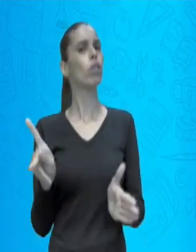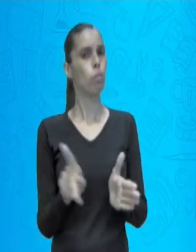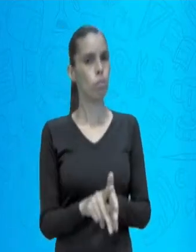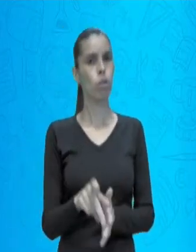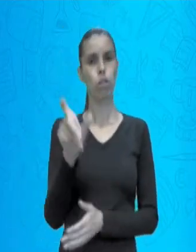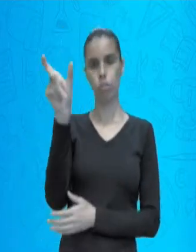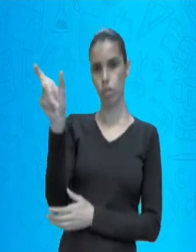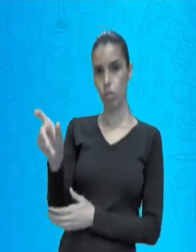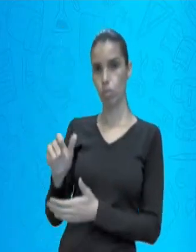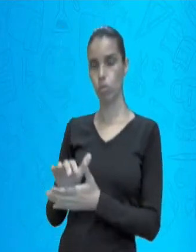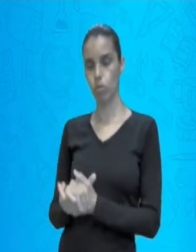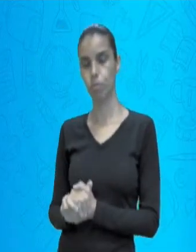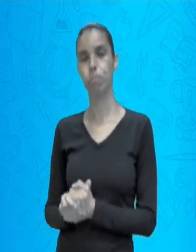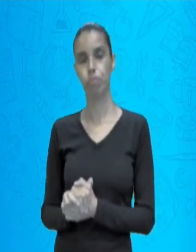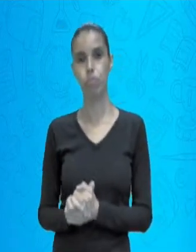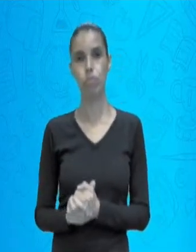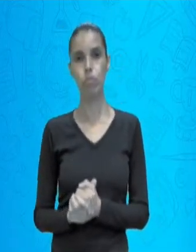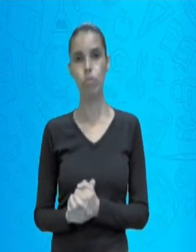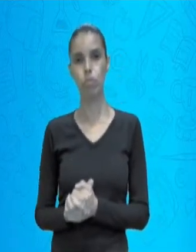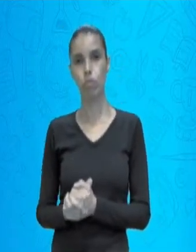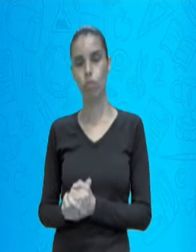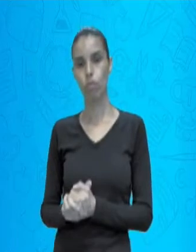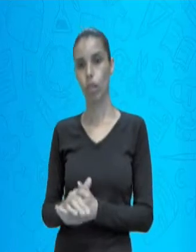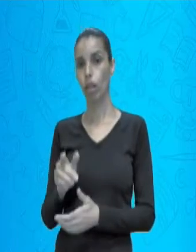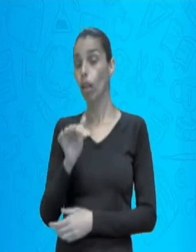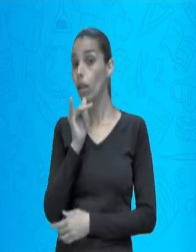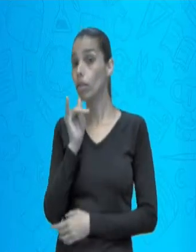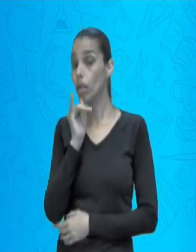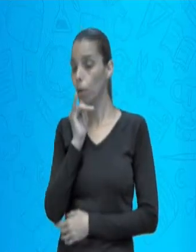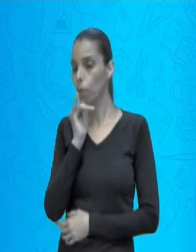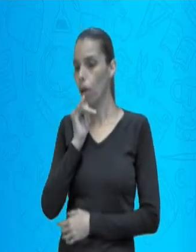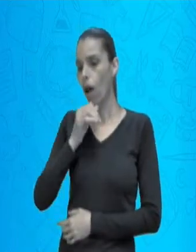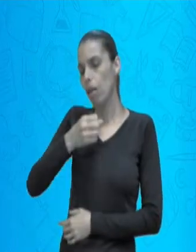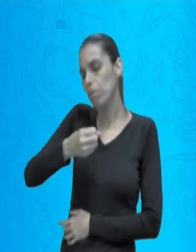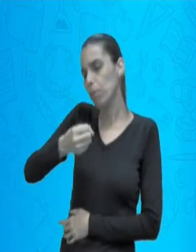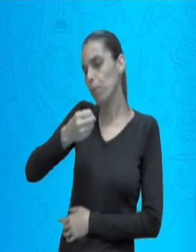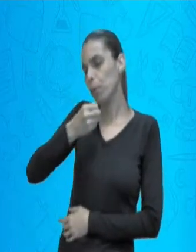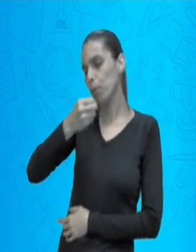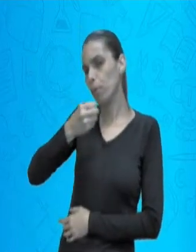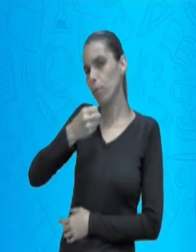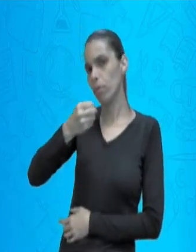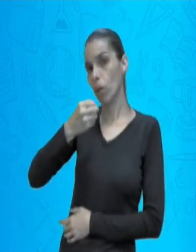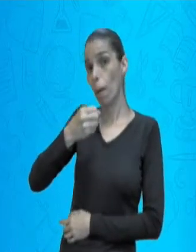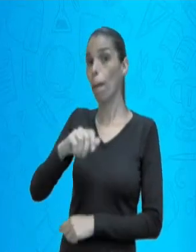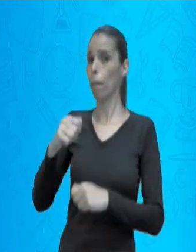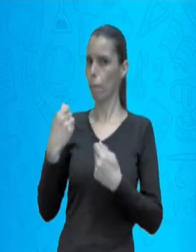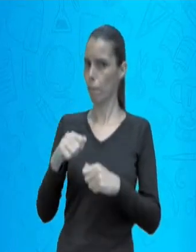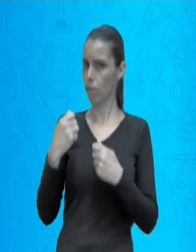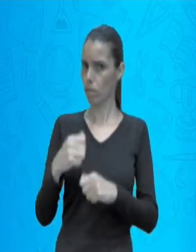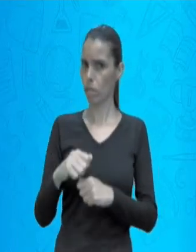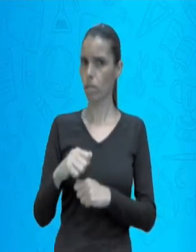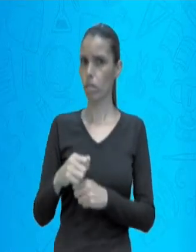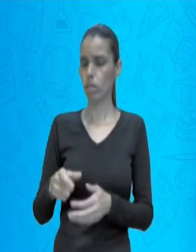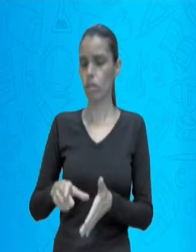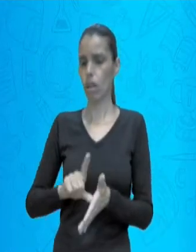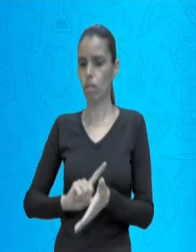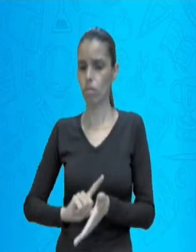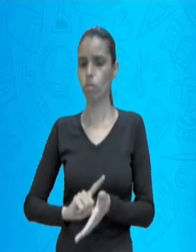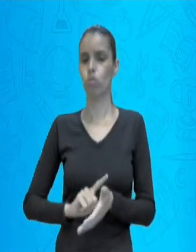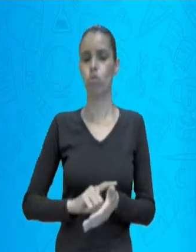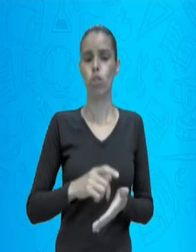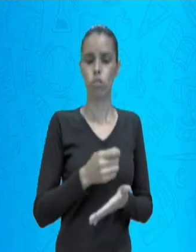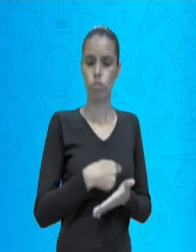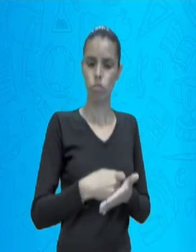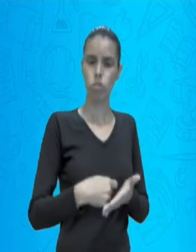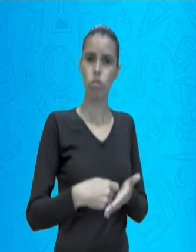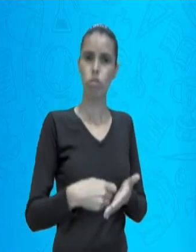Muito importante. A entrevista, ela deve ser registrada. Vai fazendo um rascunho,